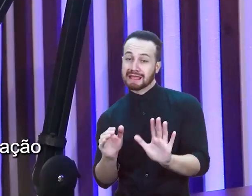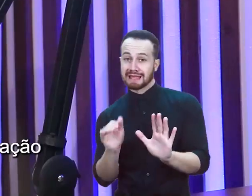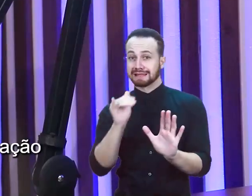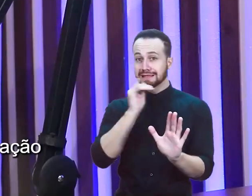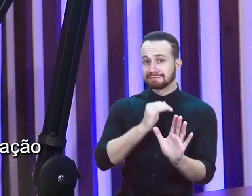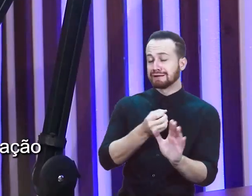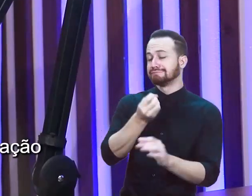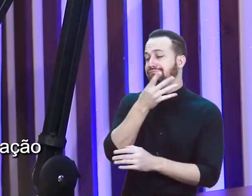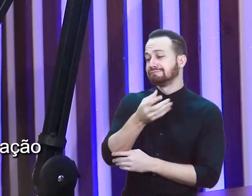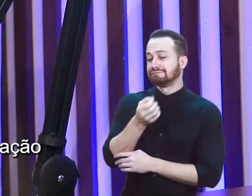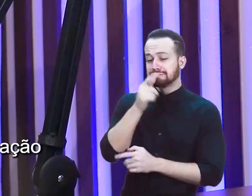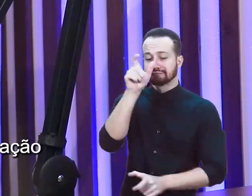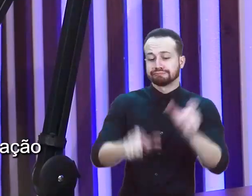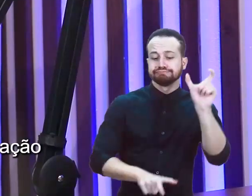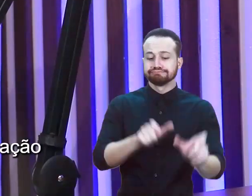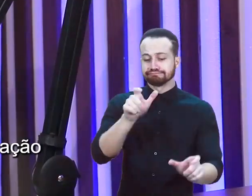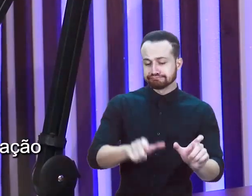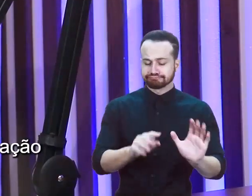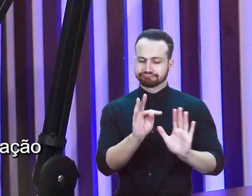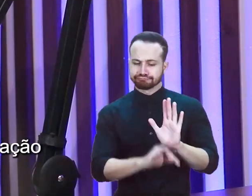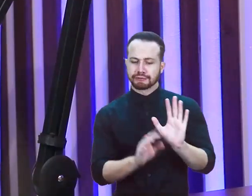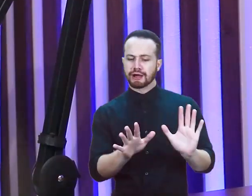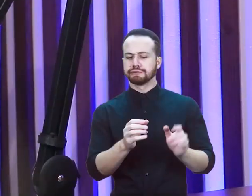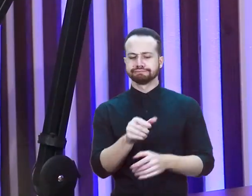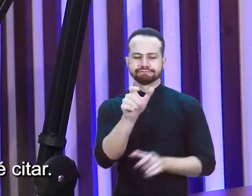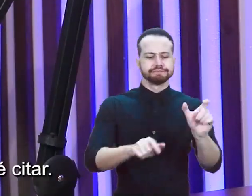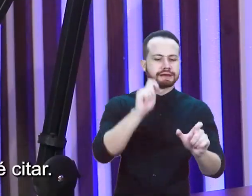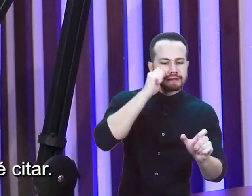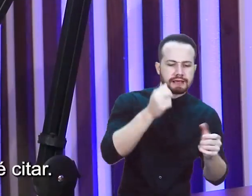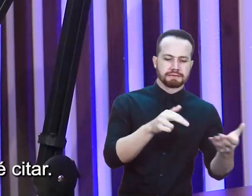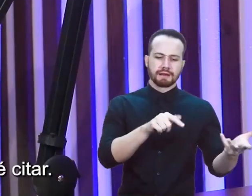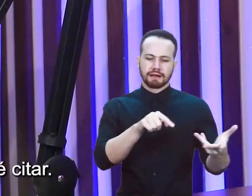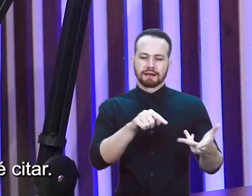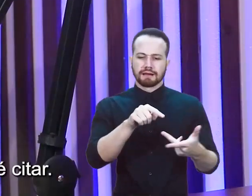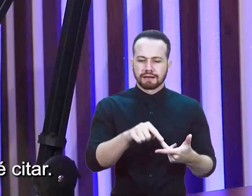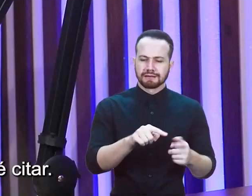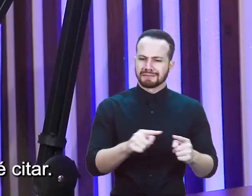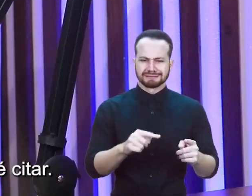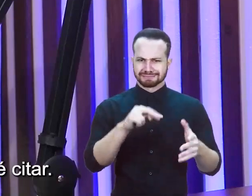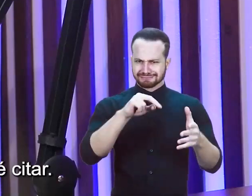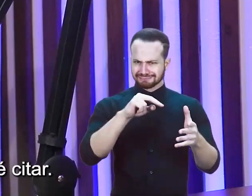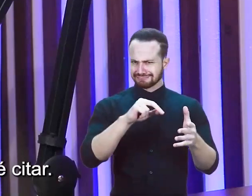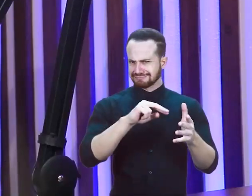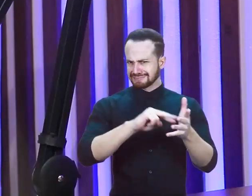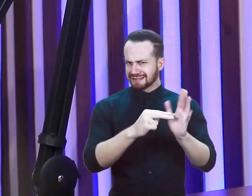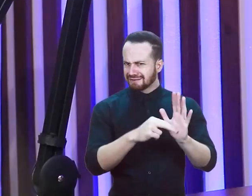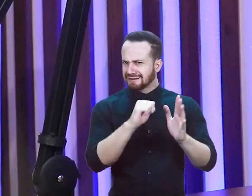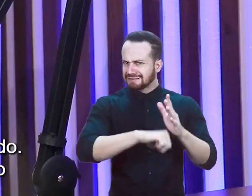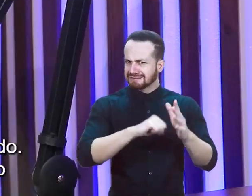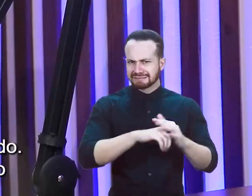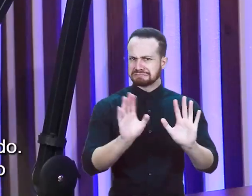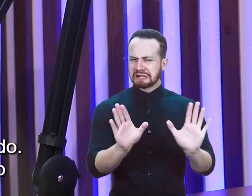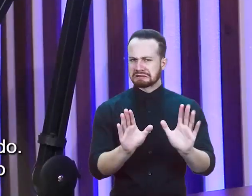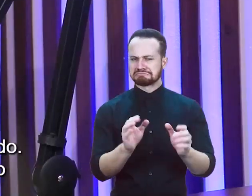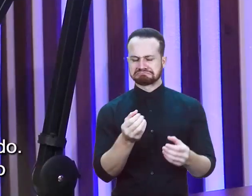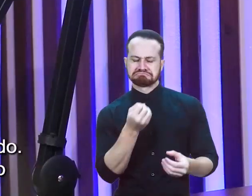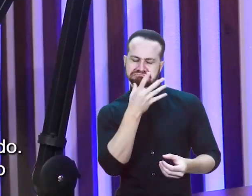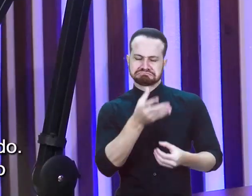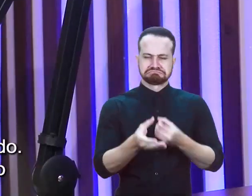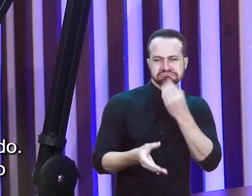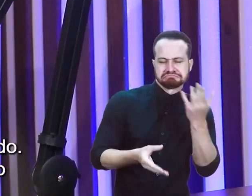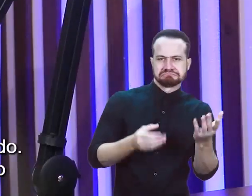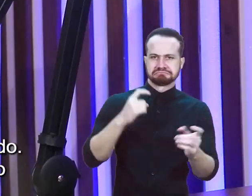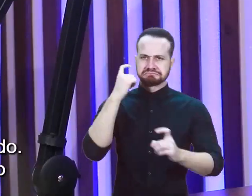você falar da população num texto do seu programa. Isso não quer dizer que você está defendendo, isso é citar. Para dizer, eu estou